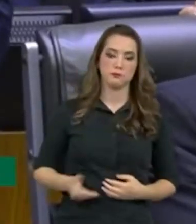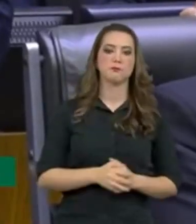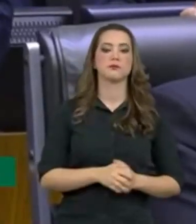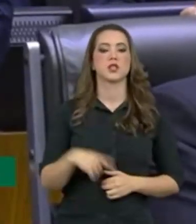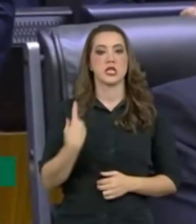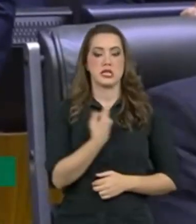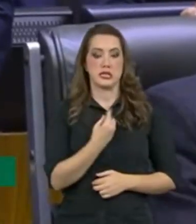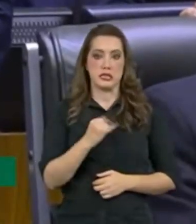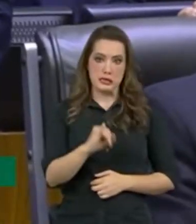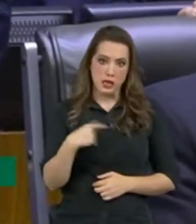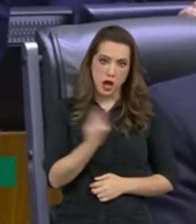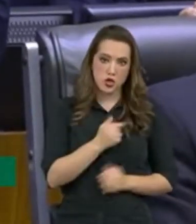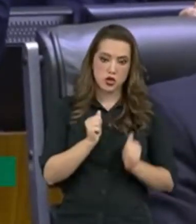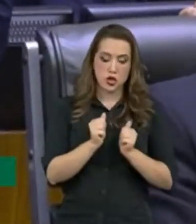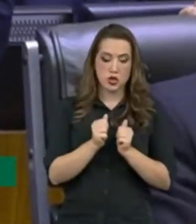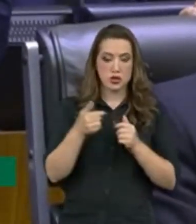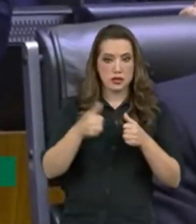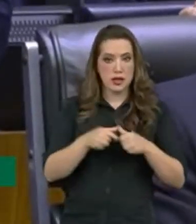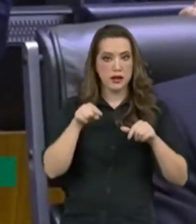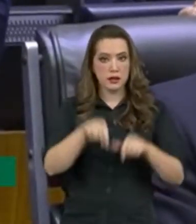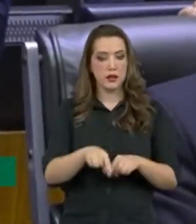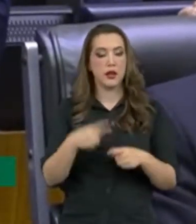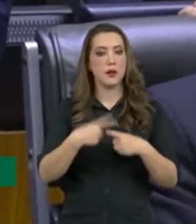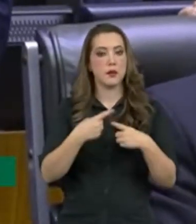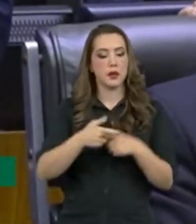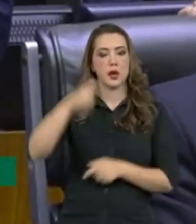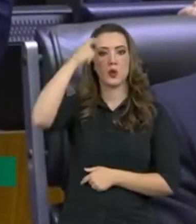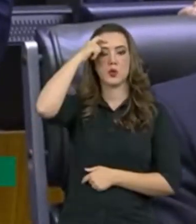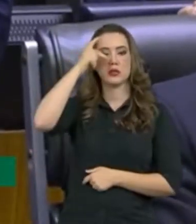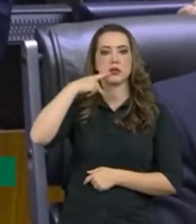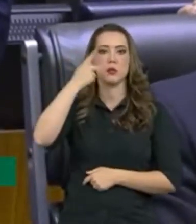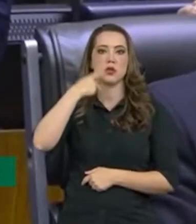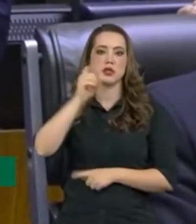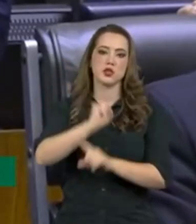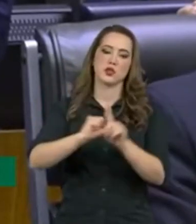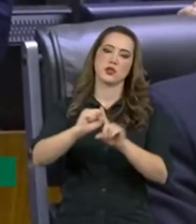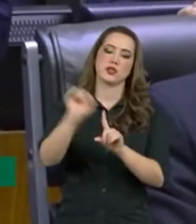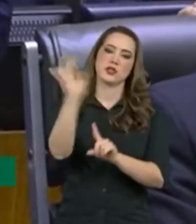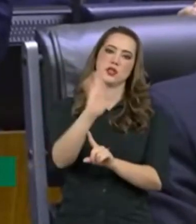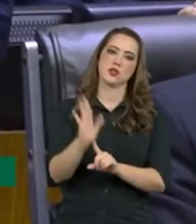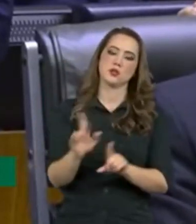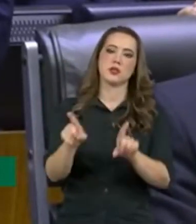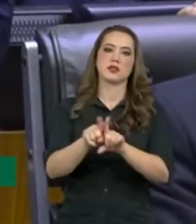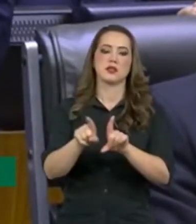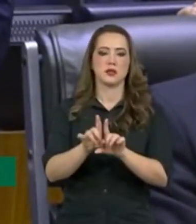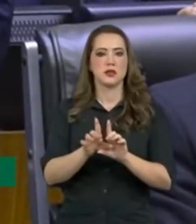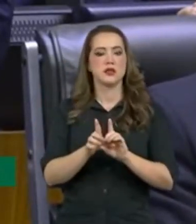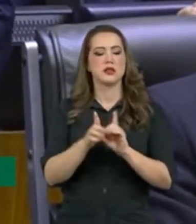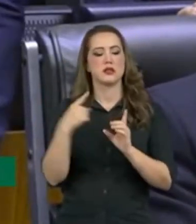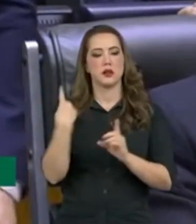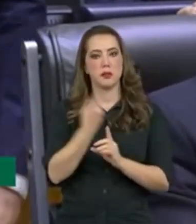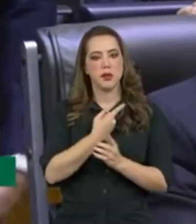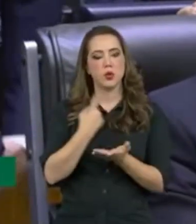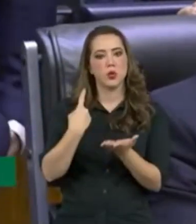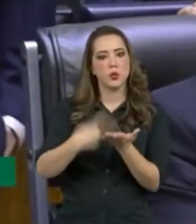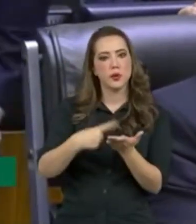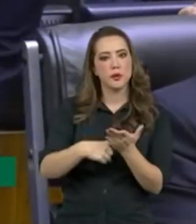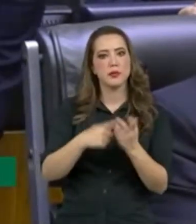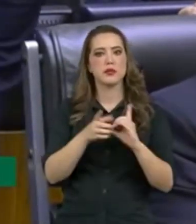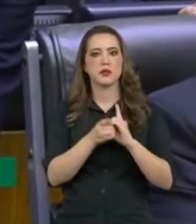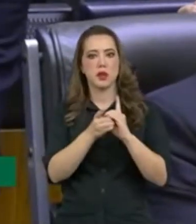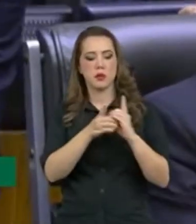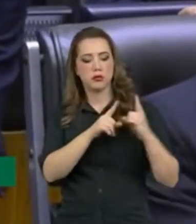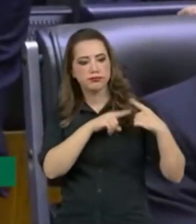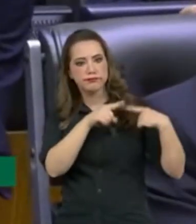é graças à consciência política da sociedade brasileira e à frente democrática que formamos ao longo